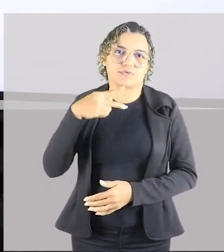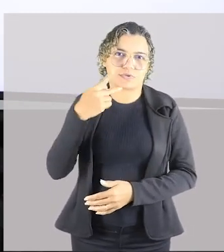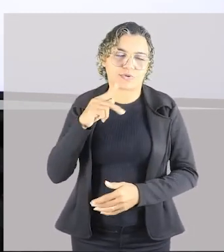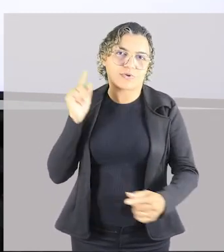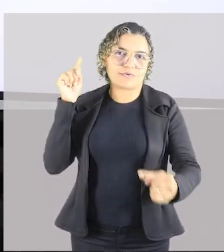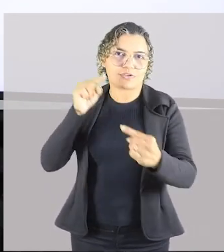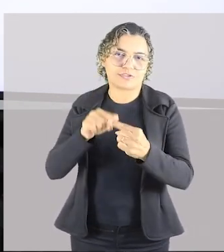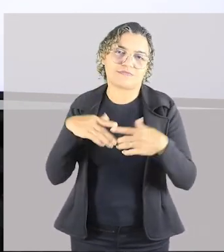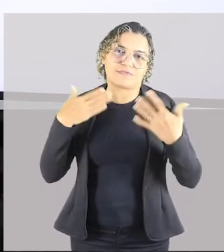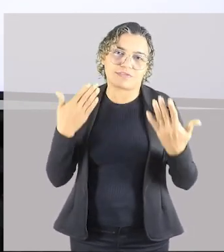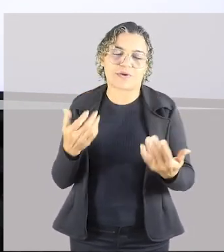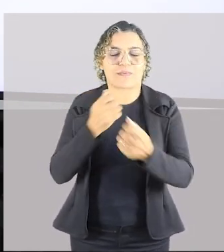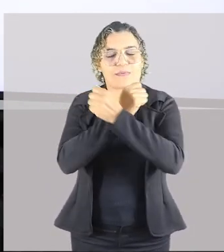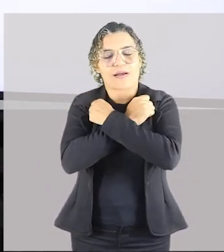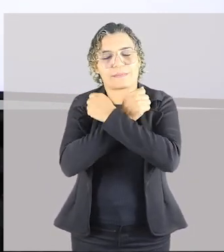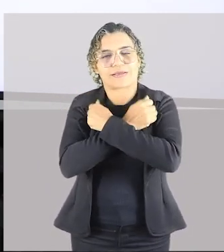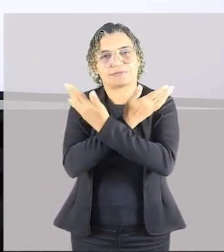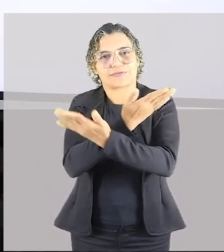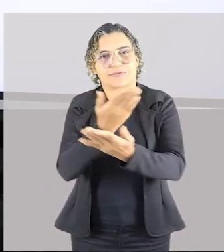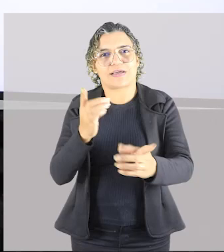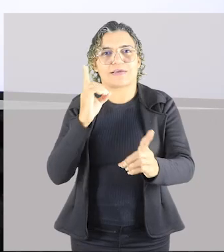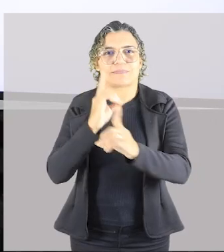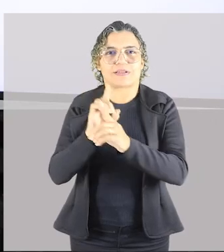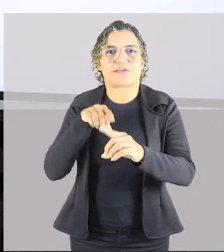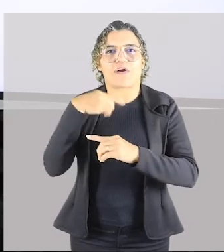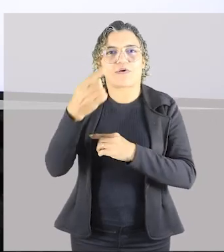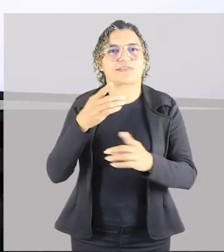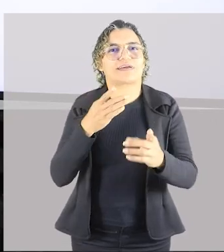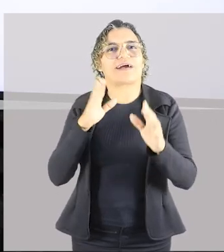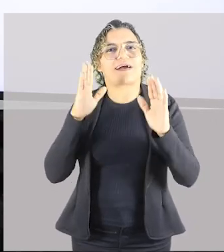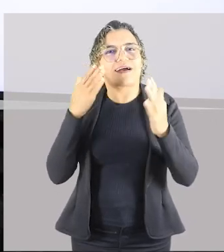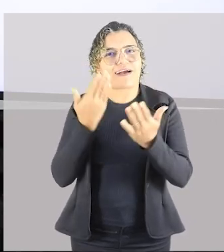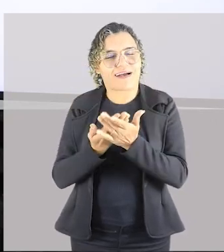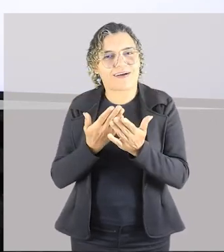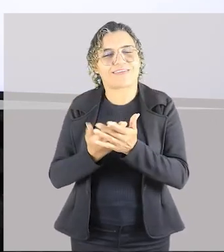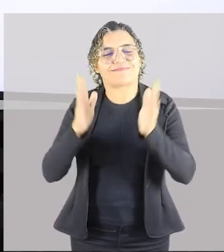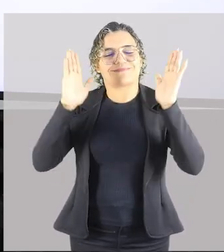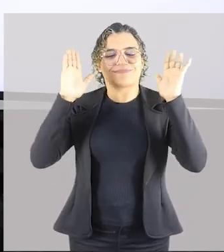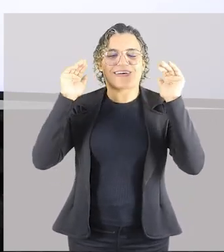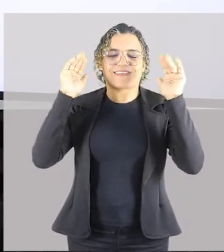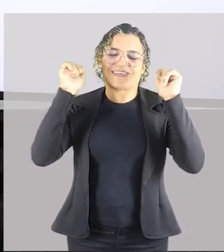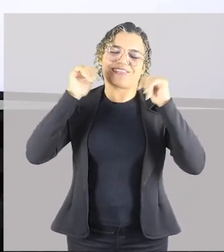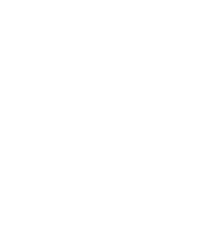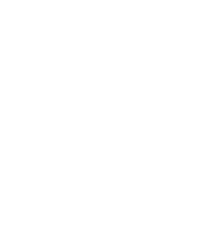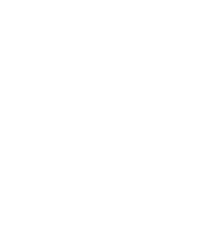mais, é isso. Deixa um abraço, te espero na próxima aula e valeu!